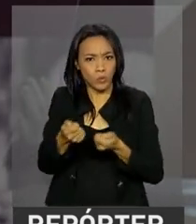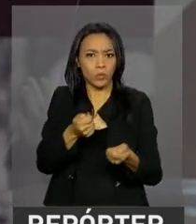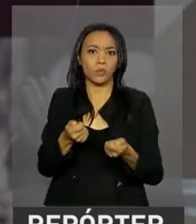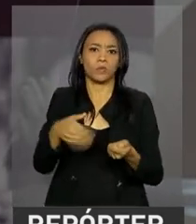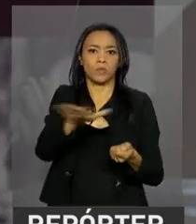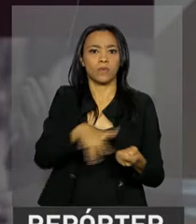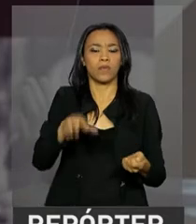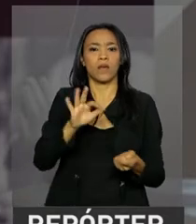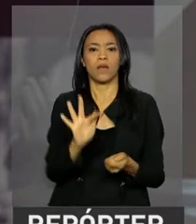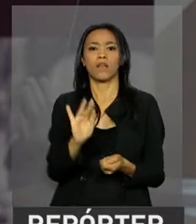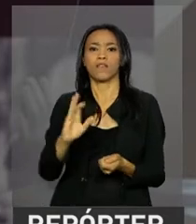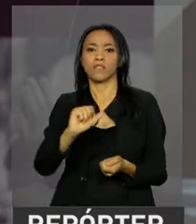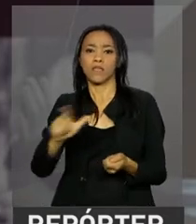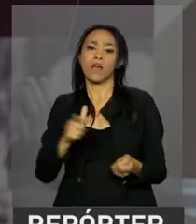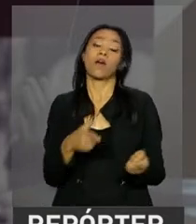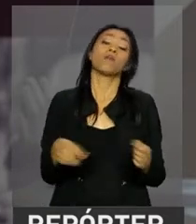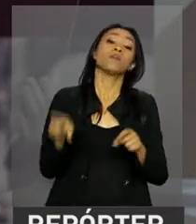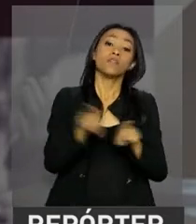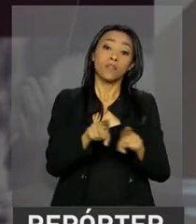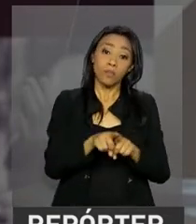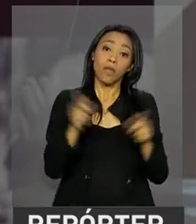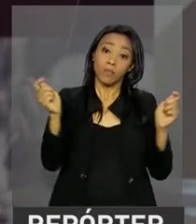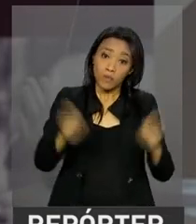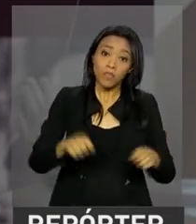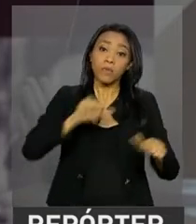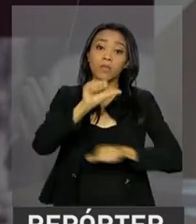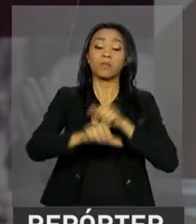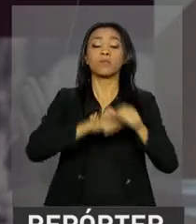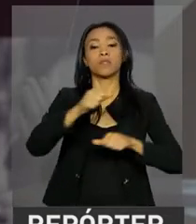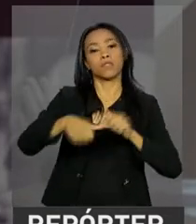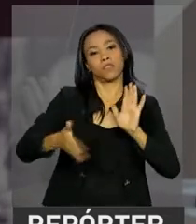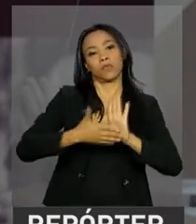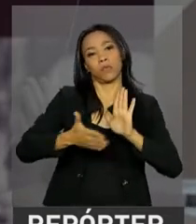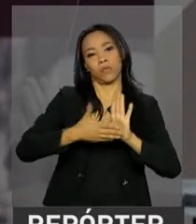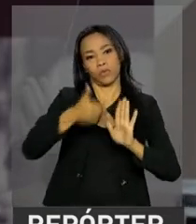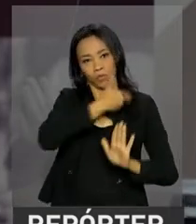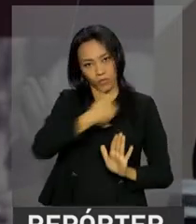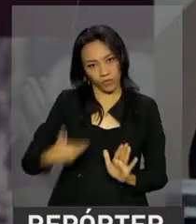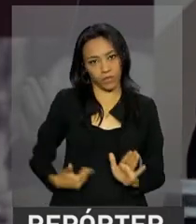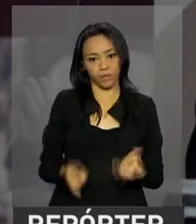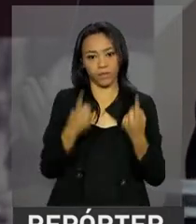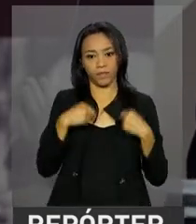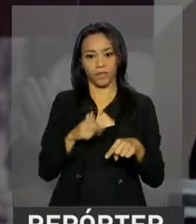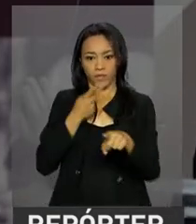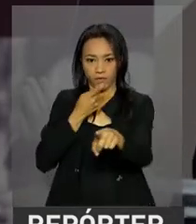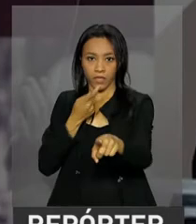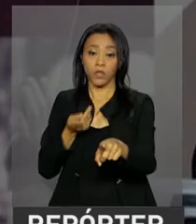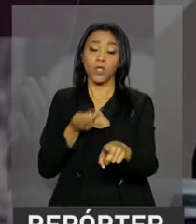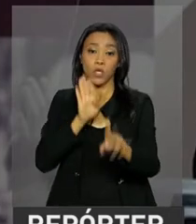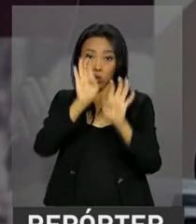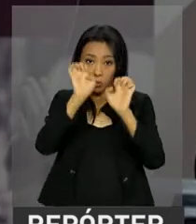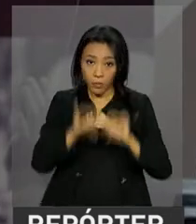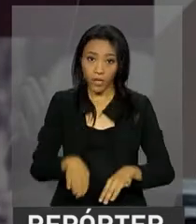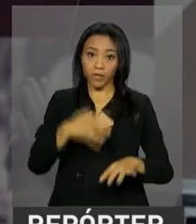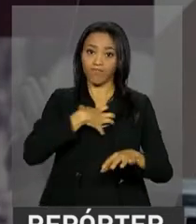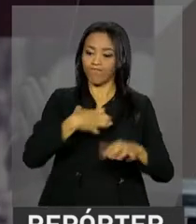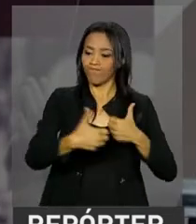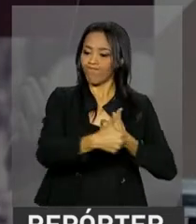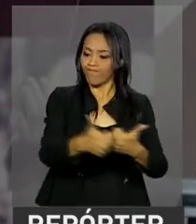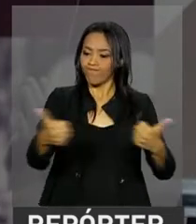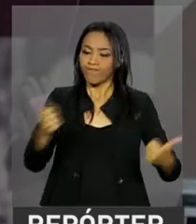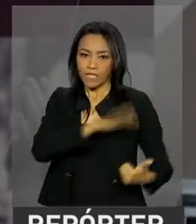o que será possível com as reformas realizadas no governo eo bem estar das crianças exige eterna